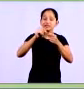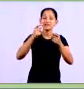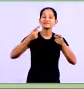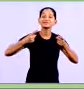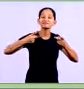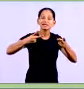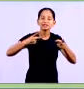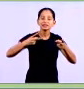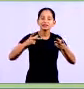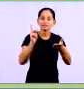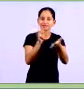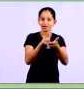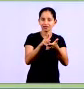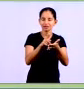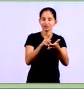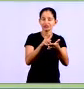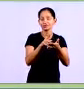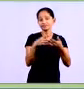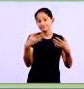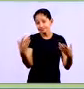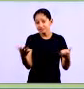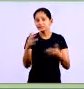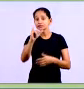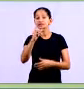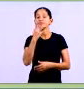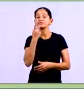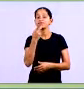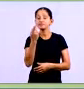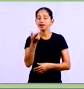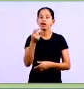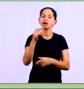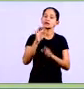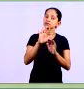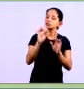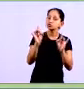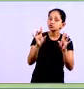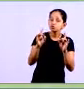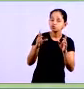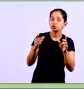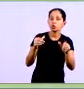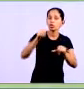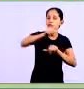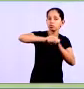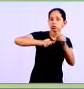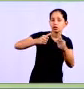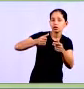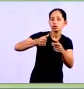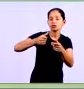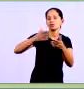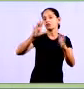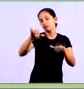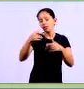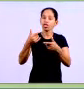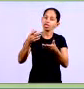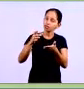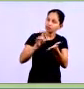de mercadorias. Então, eventualmente, se fosse uma transação de aluguel, não ia